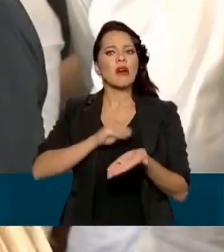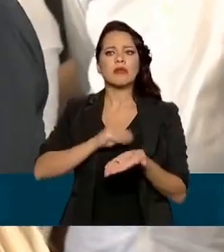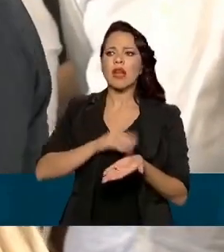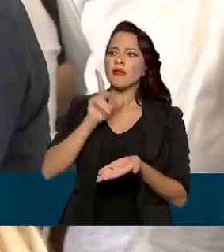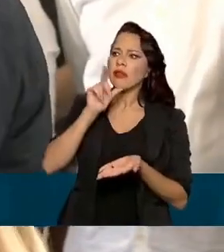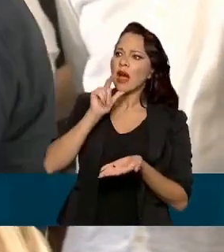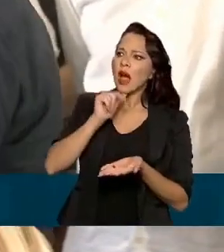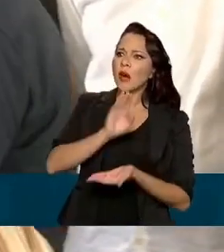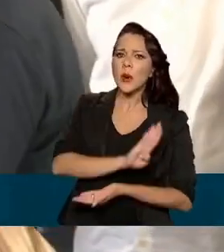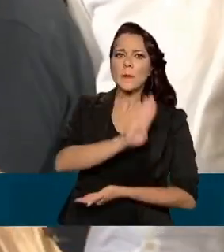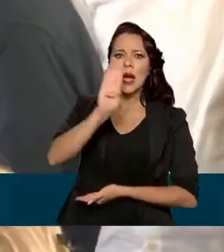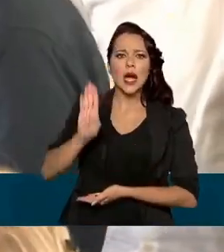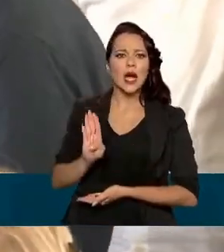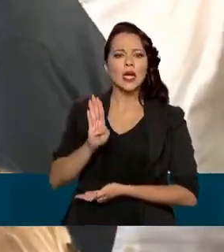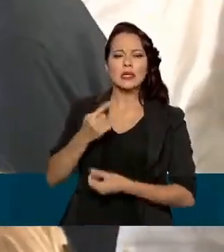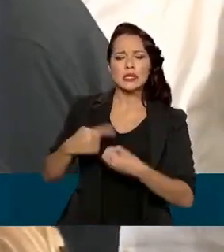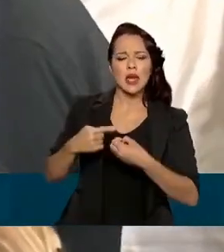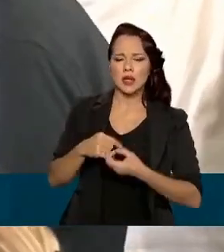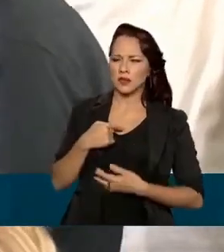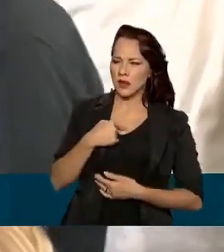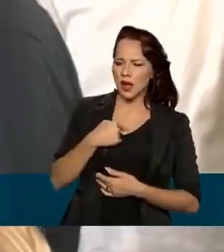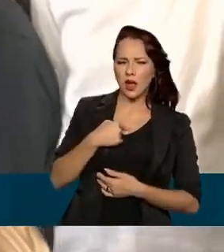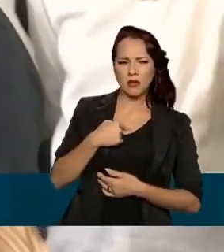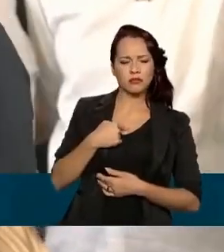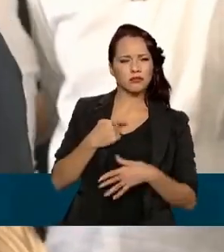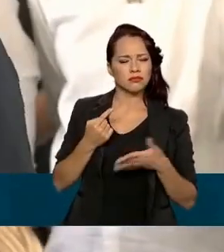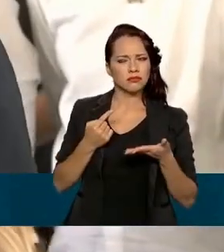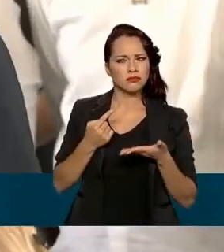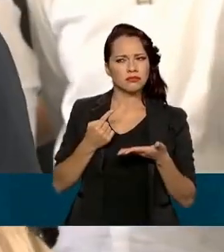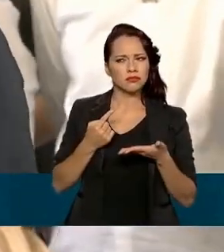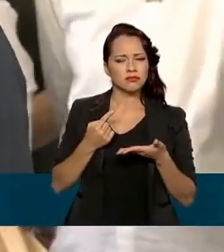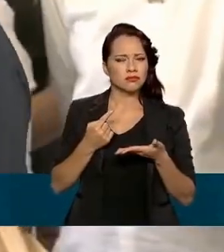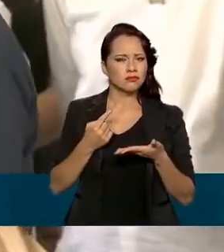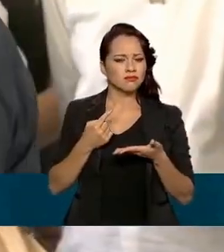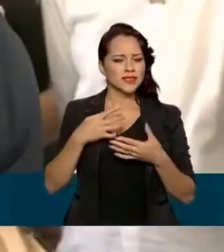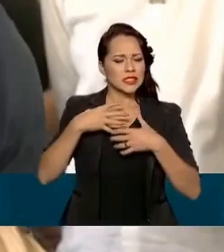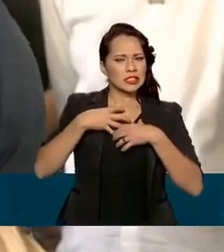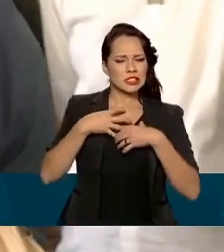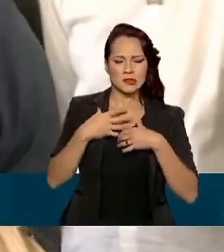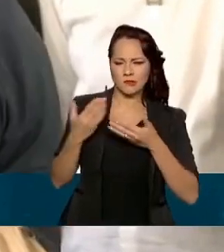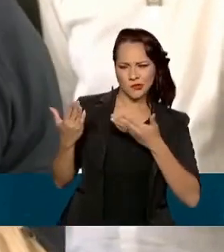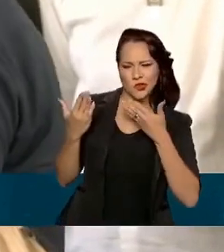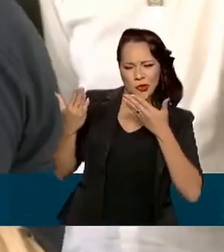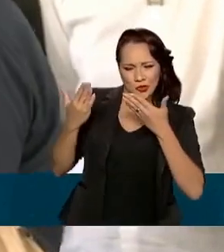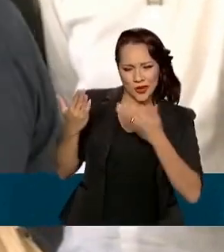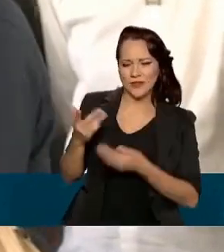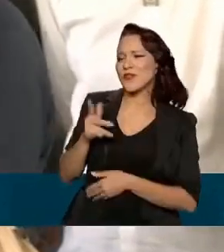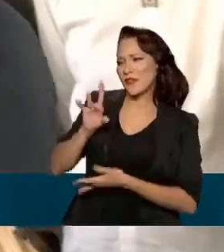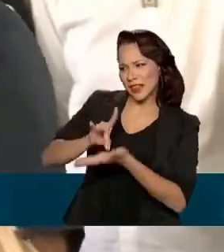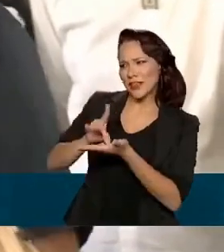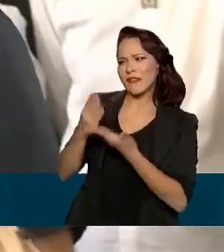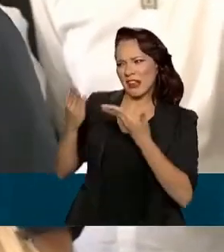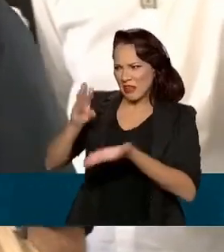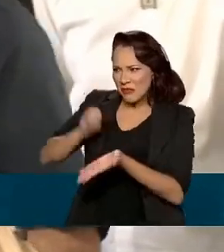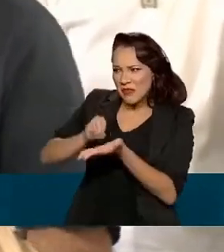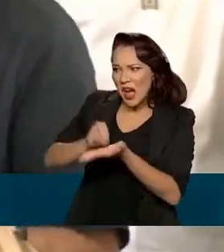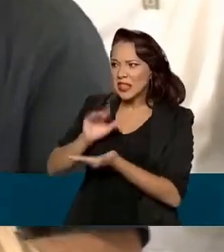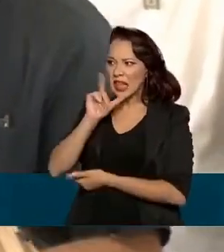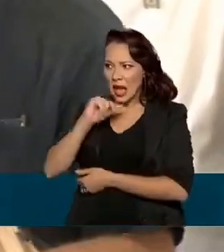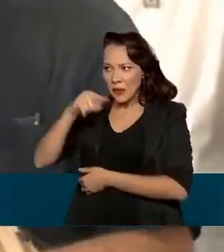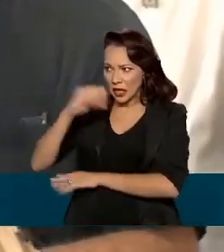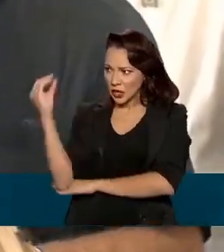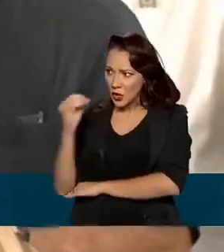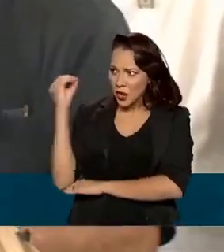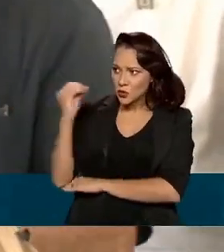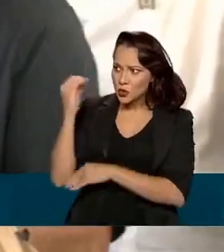em Bagé. Confesso que, no primeiro momento, eu fiquei um tanto quanto desconfiado até de você. Falta água aqui no